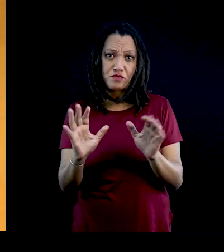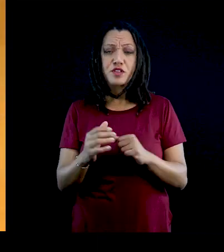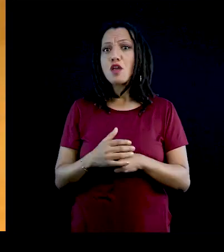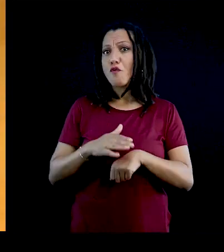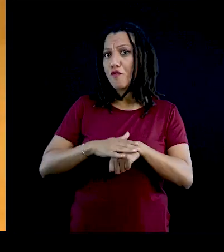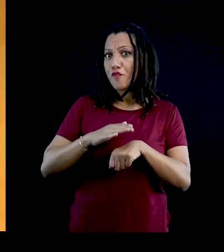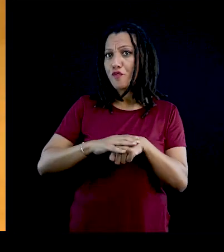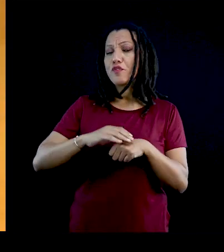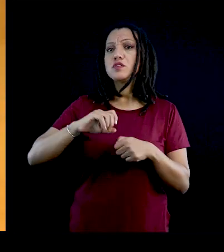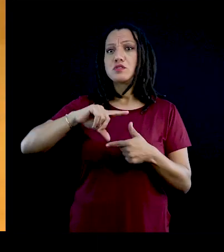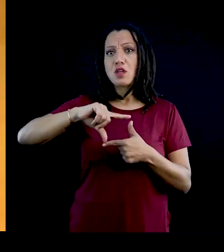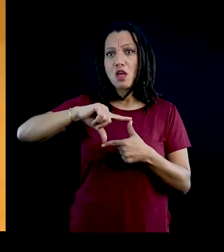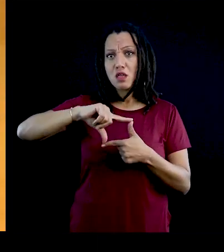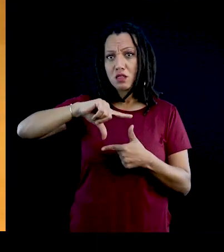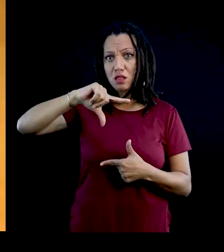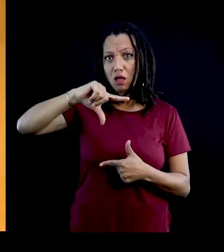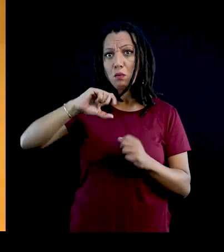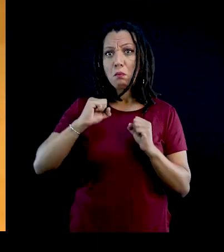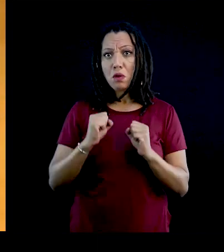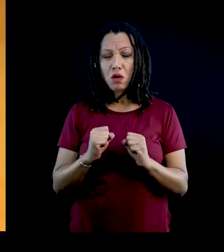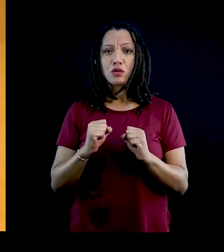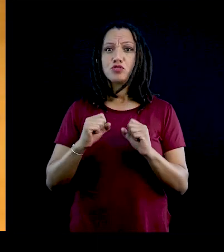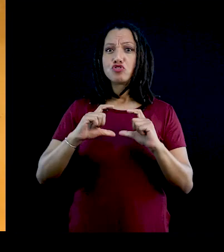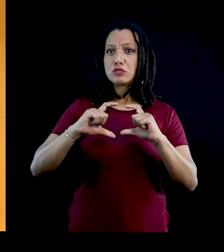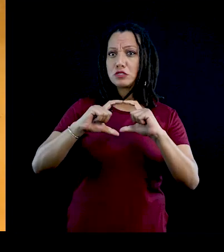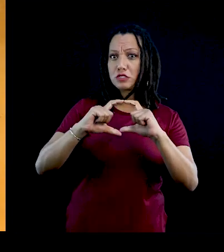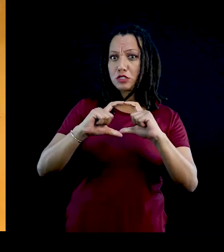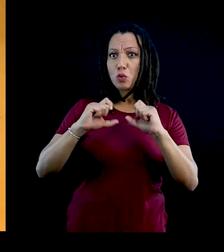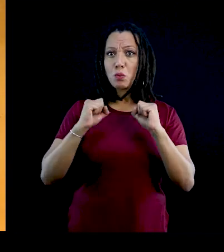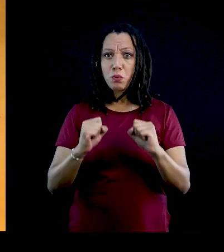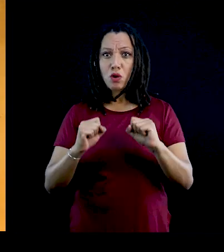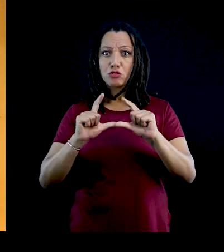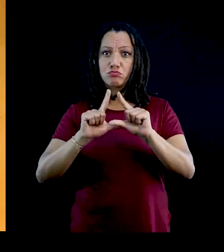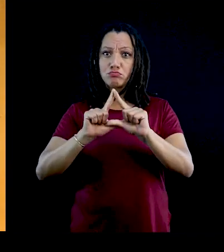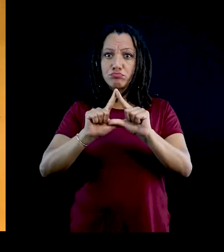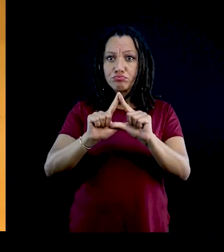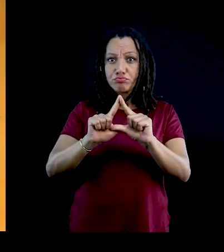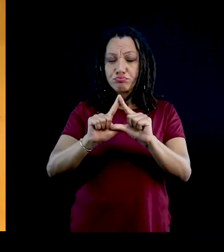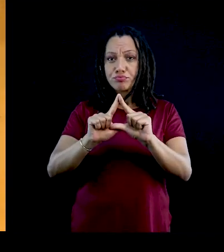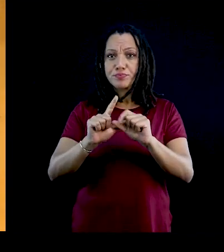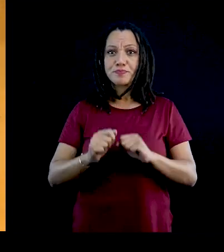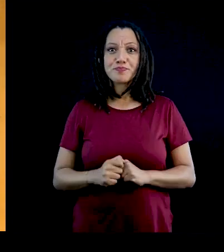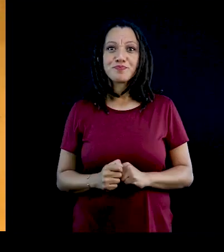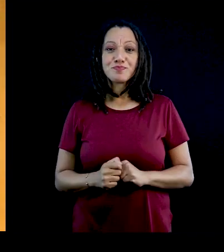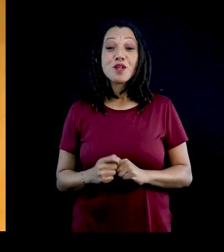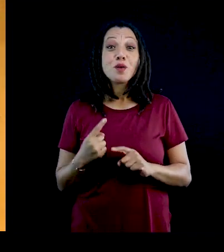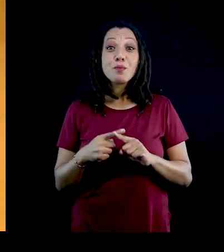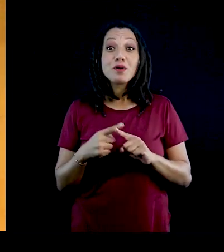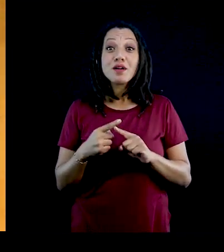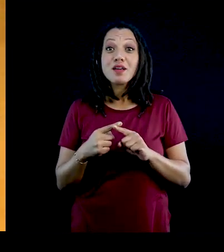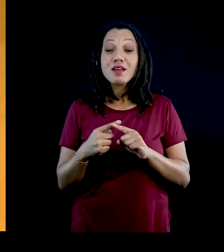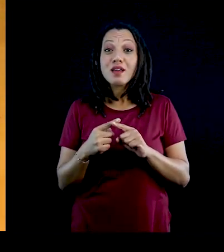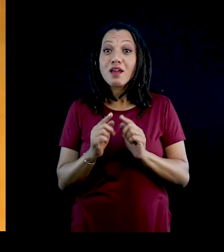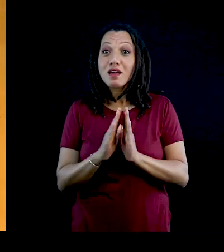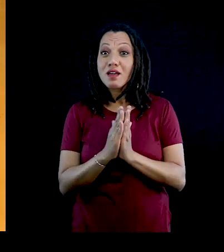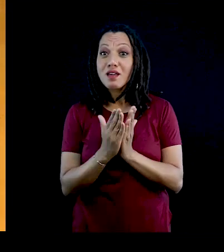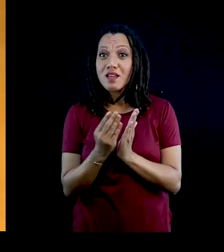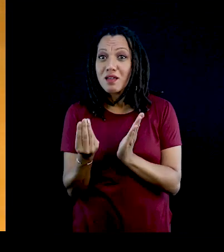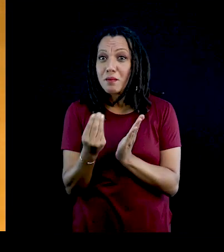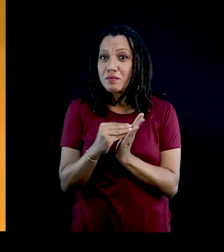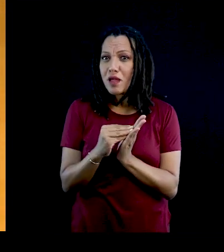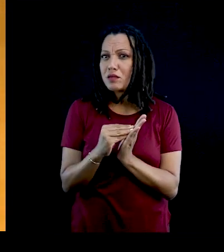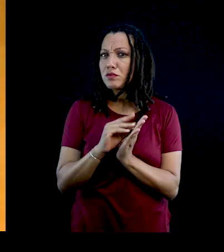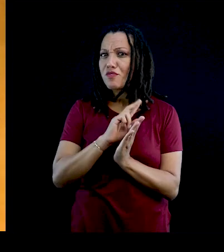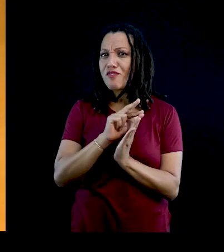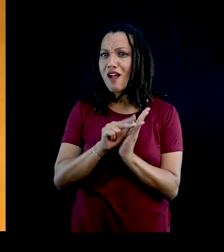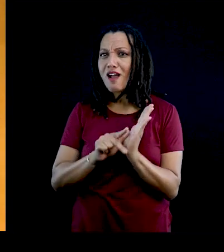você pode fazer um círculo, um triângulo. Esse espaço interno, você pode criar de diferentes maneiras. Bom, eu